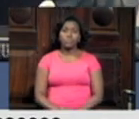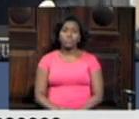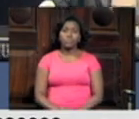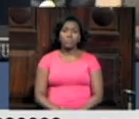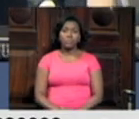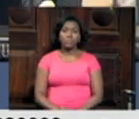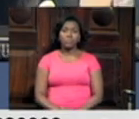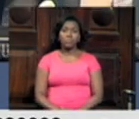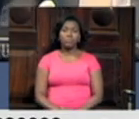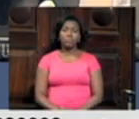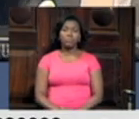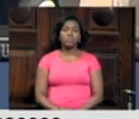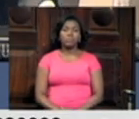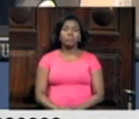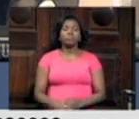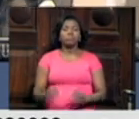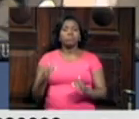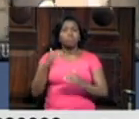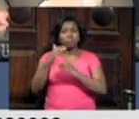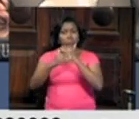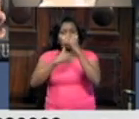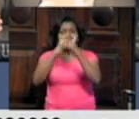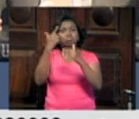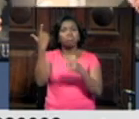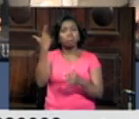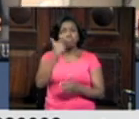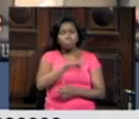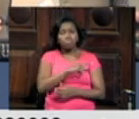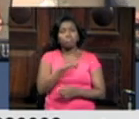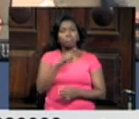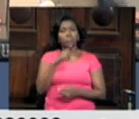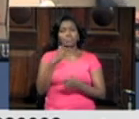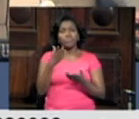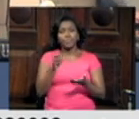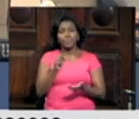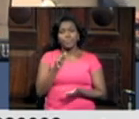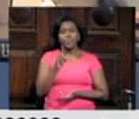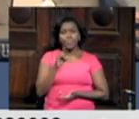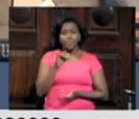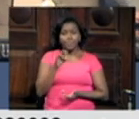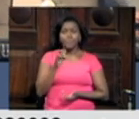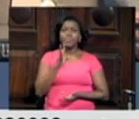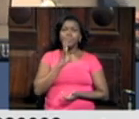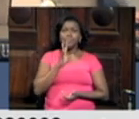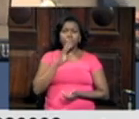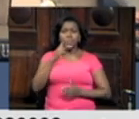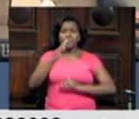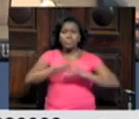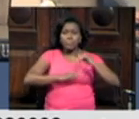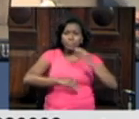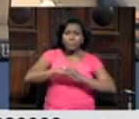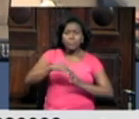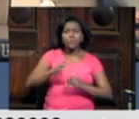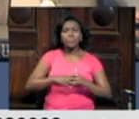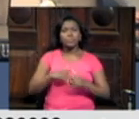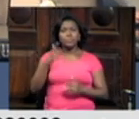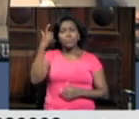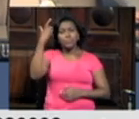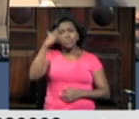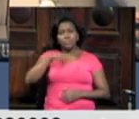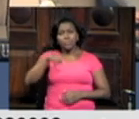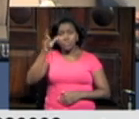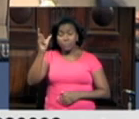Sucesso, meu nobre amigo, deputado Dr. Sadi Noel. Conheço da vossa competência, do vosso caráter